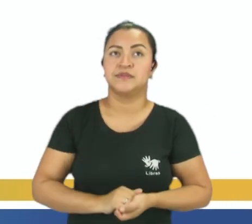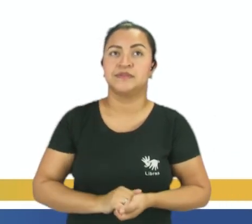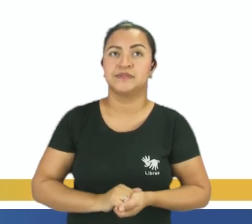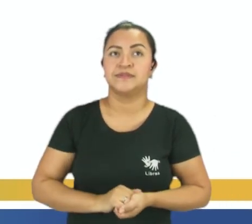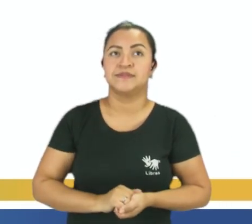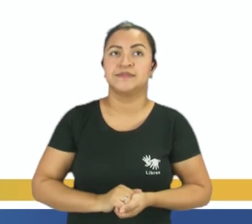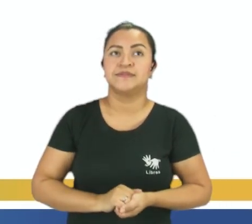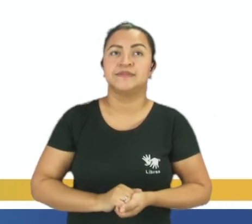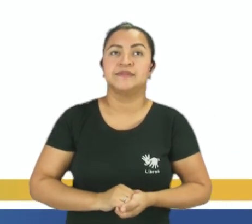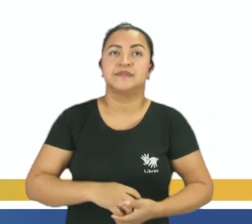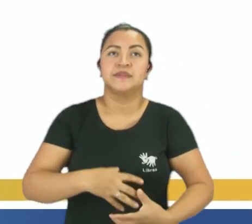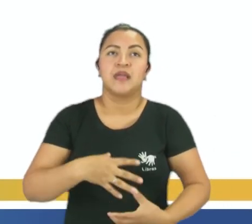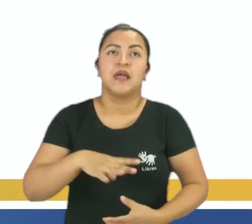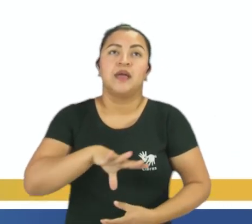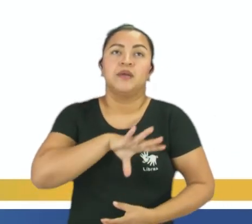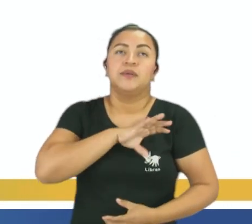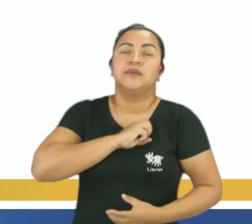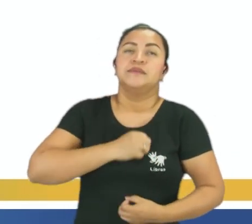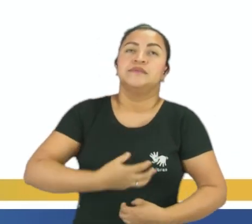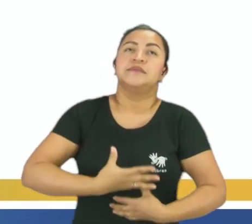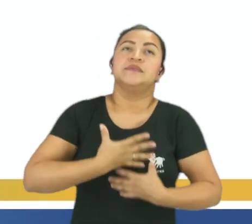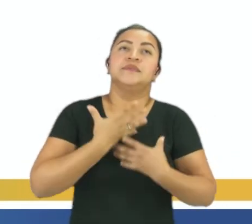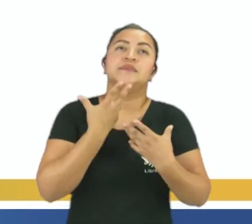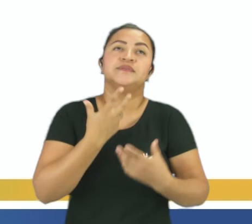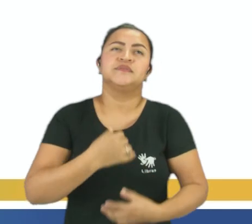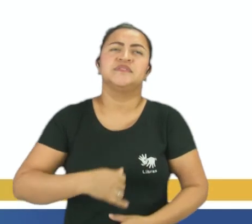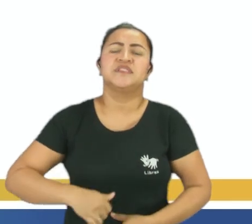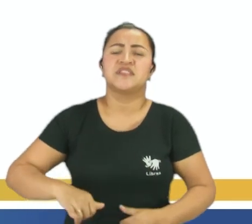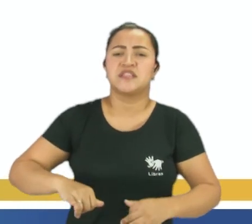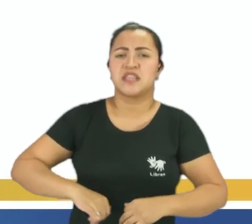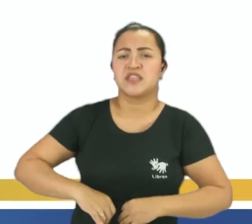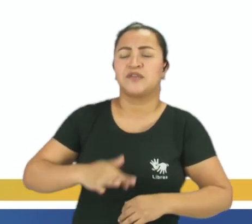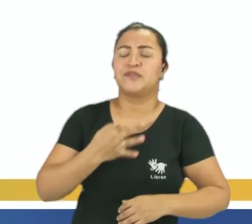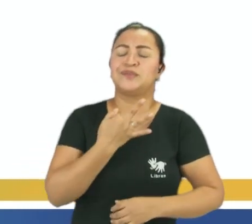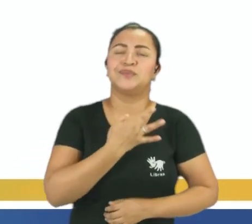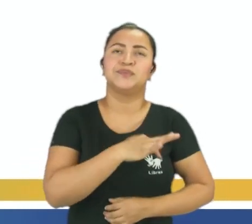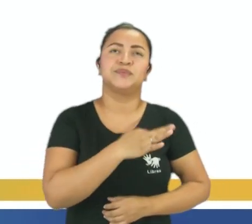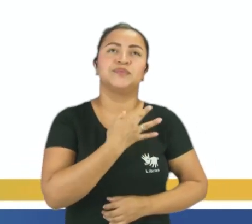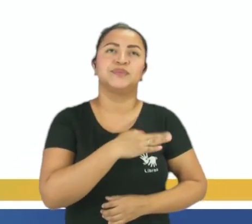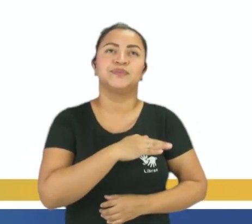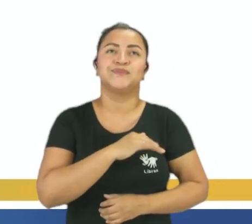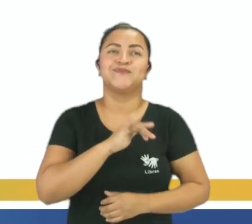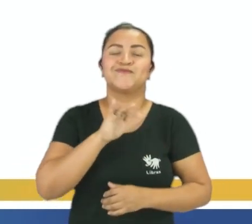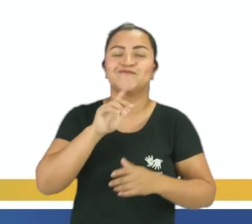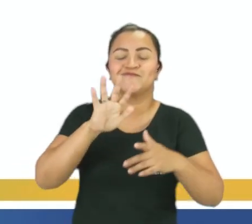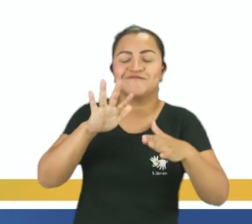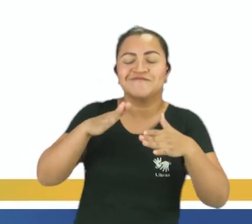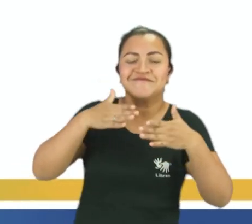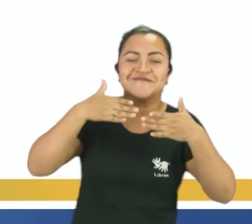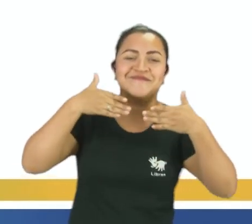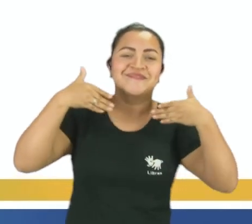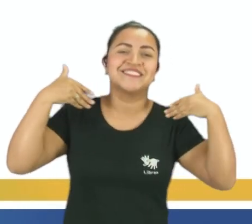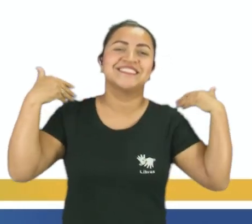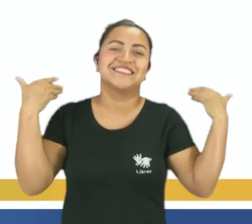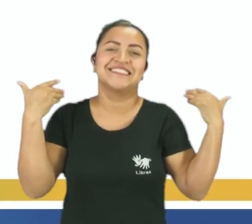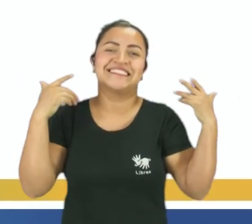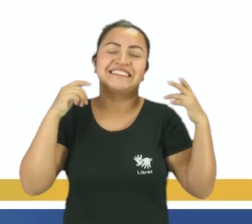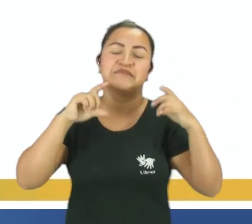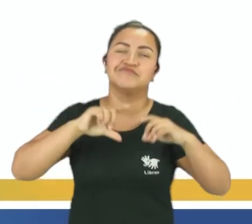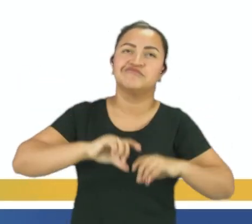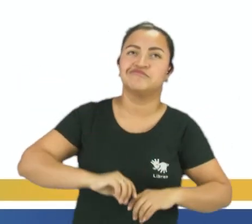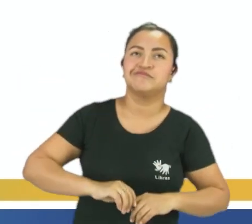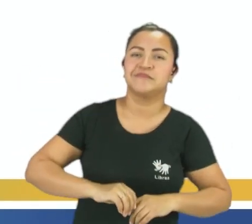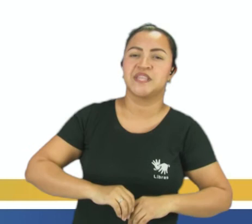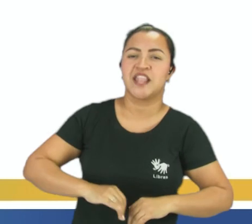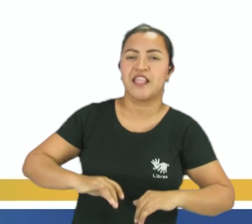Amor é fogo que arde sem se ver, é ferida que dói e não se sente, é um contentamento descontente,